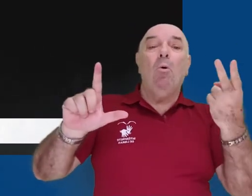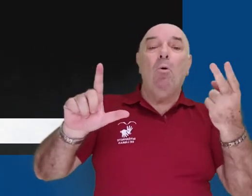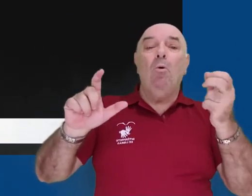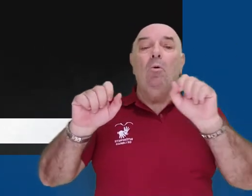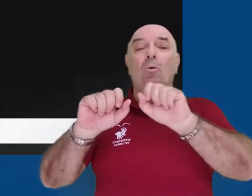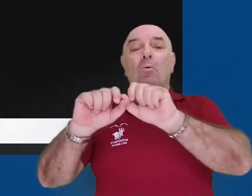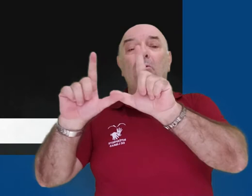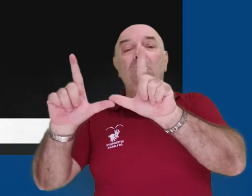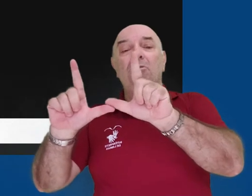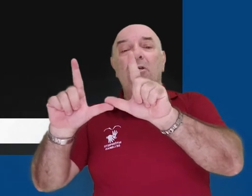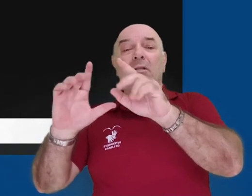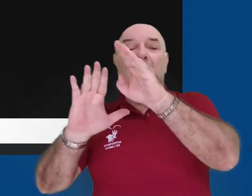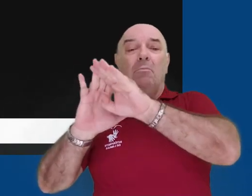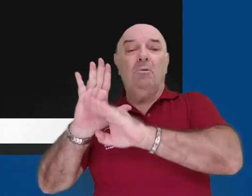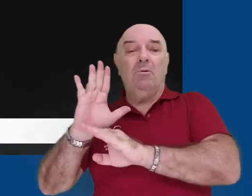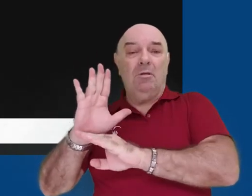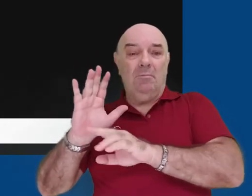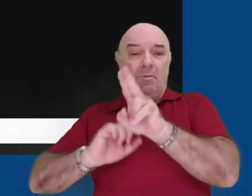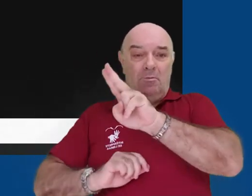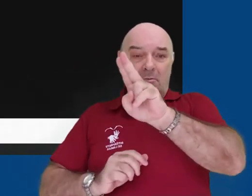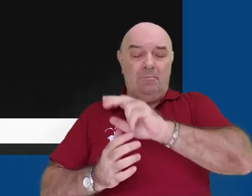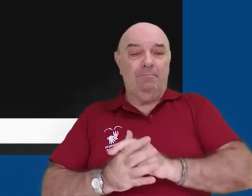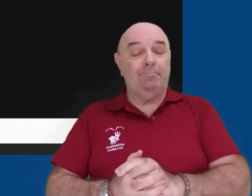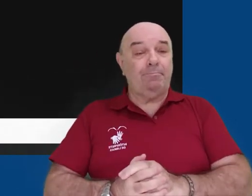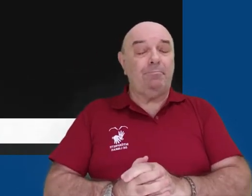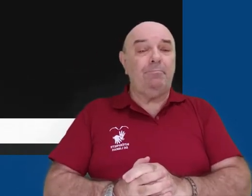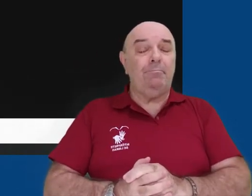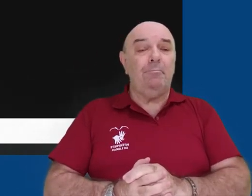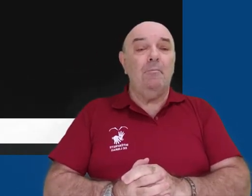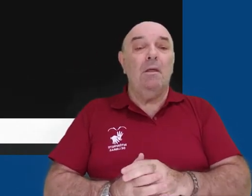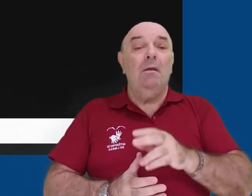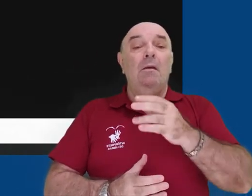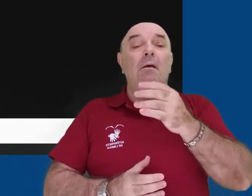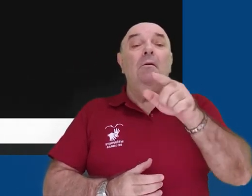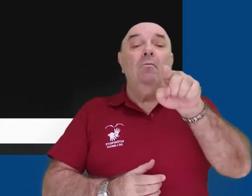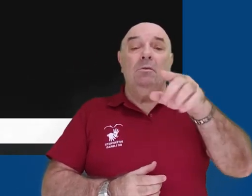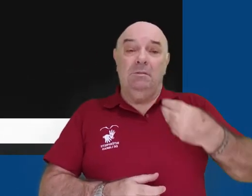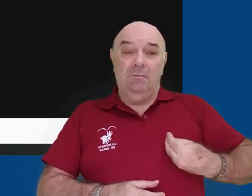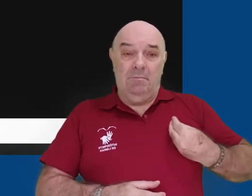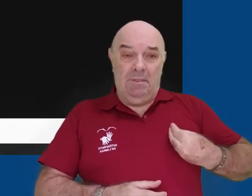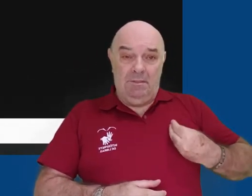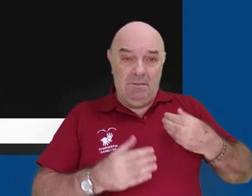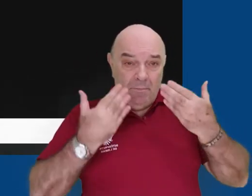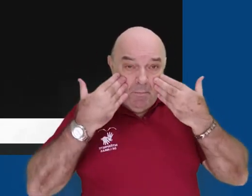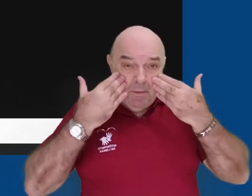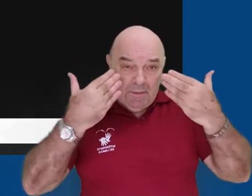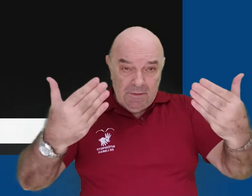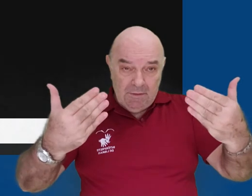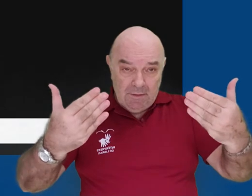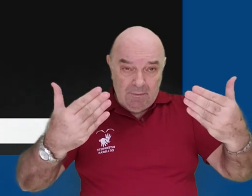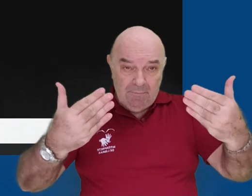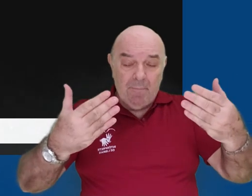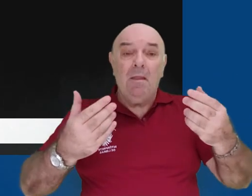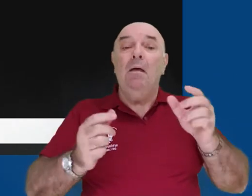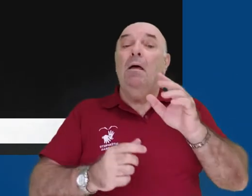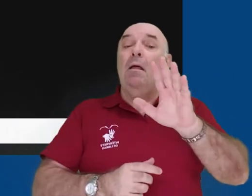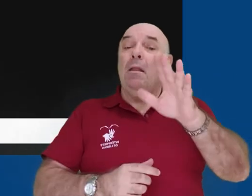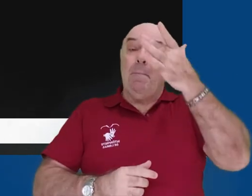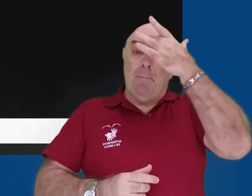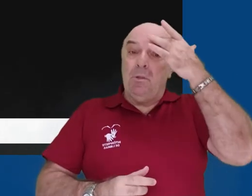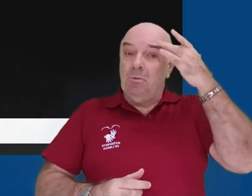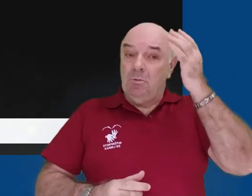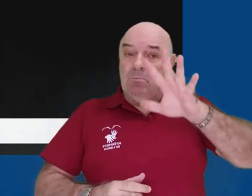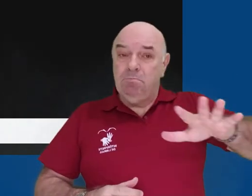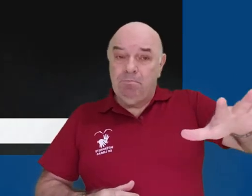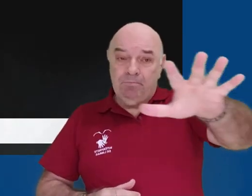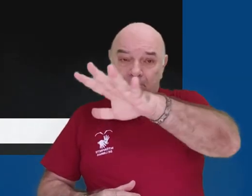a janela de algum programa que estejamos utilizando. Quando você participa para apresentar, as pessoas que estão na